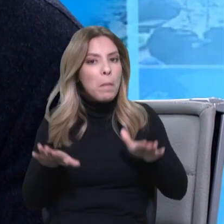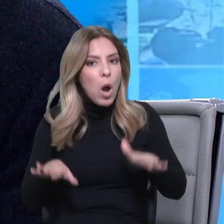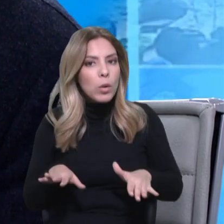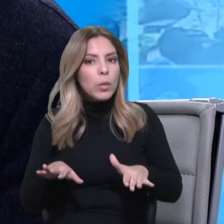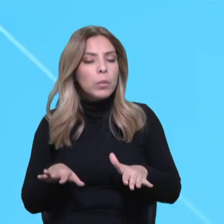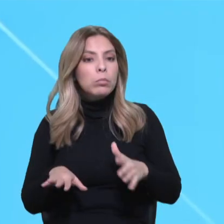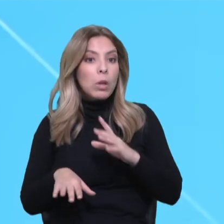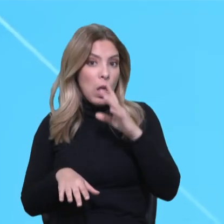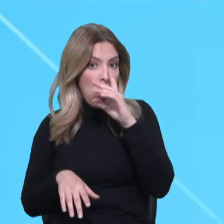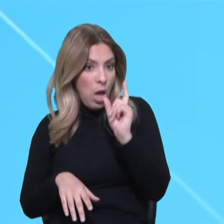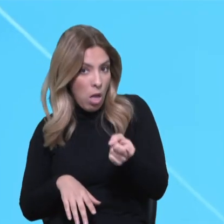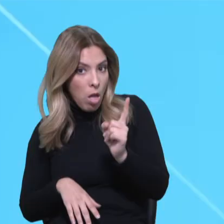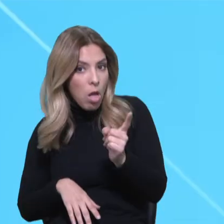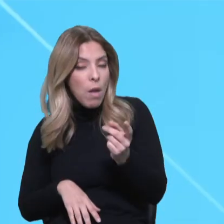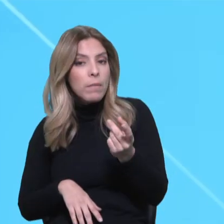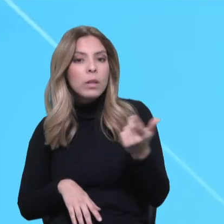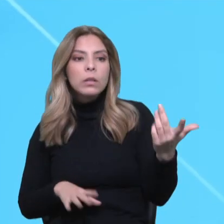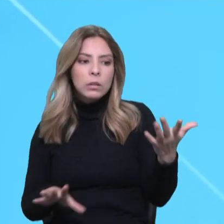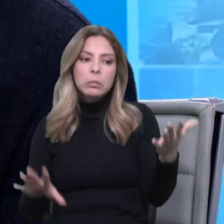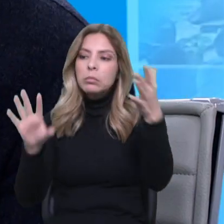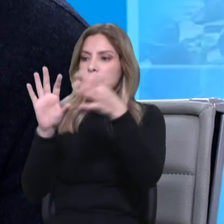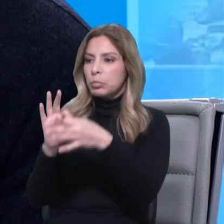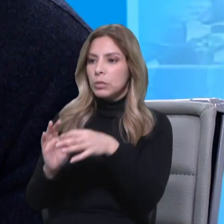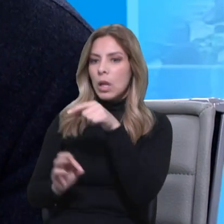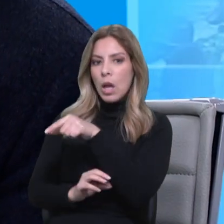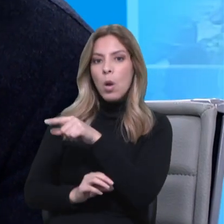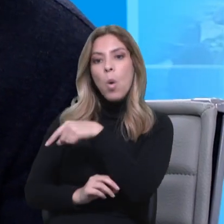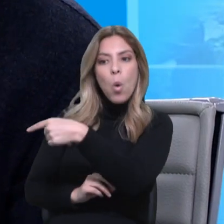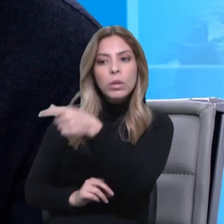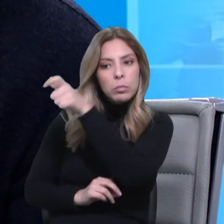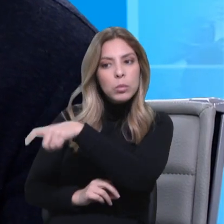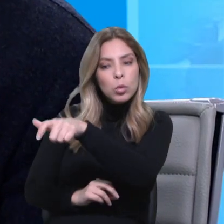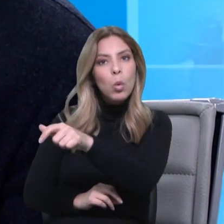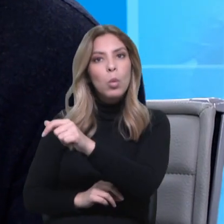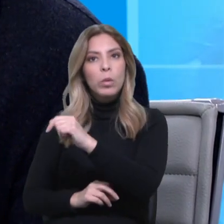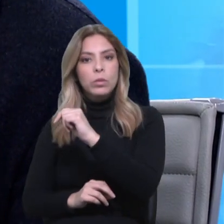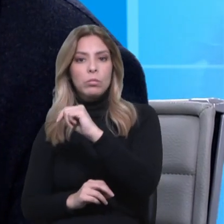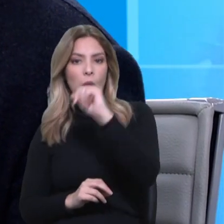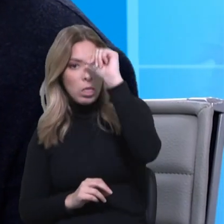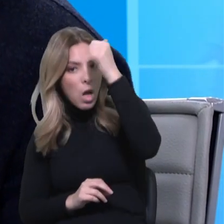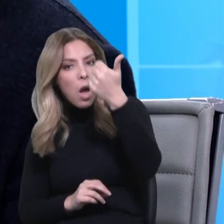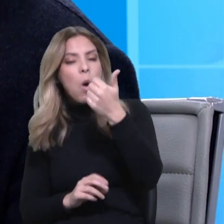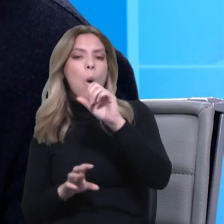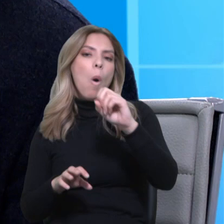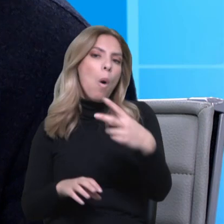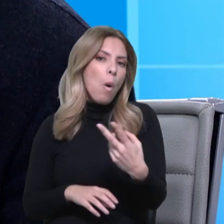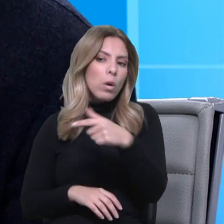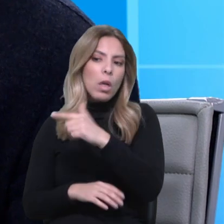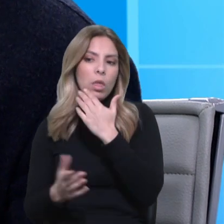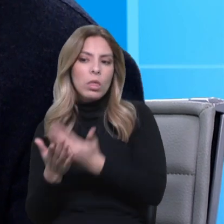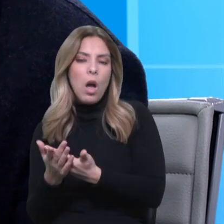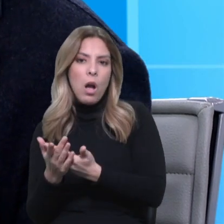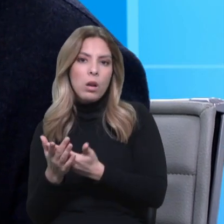resposta em colaboração com outras pessoas, enviamos para instituições que possam de alguma